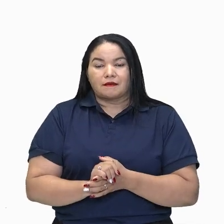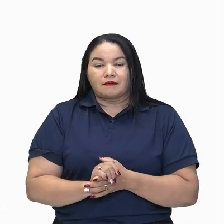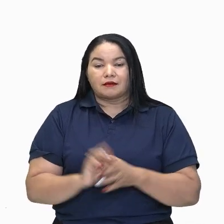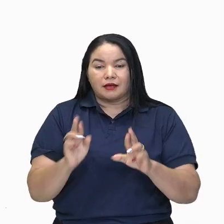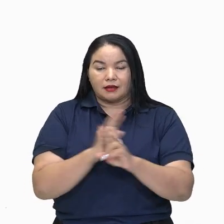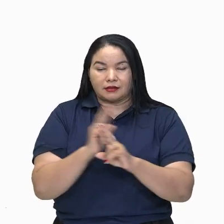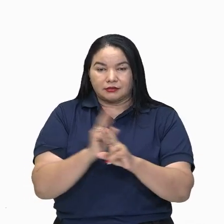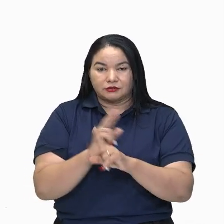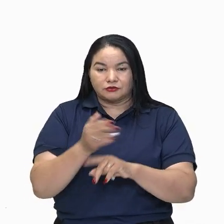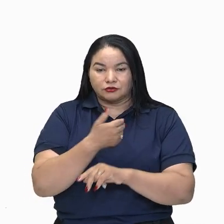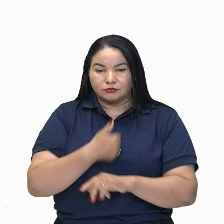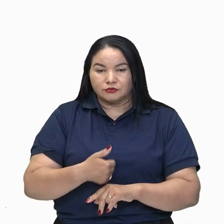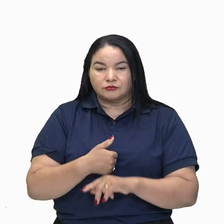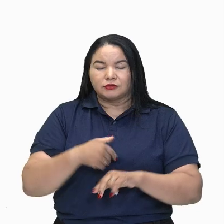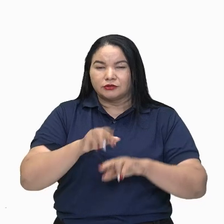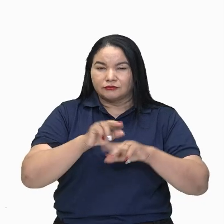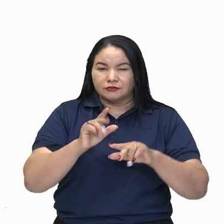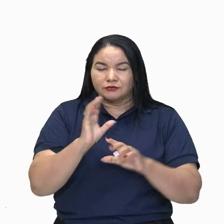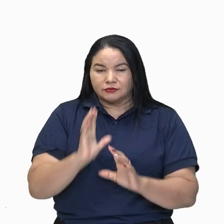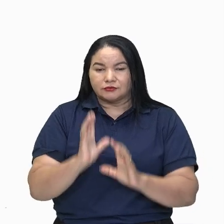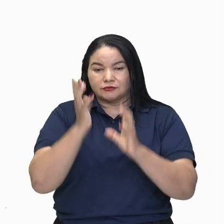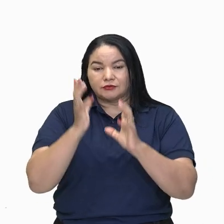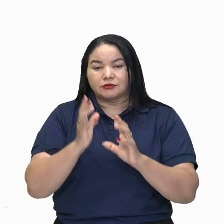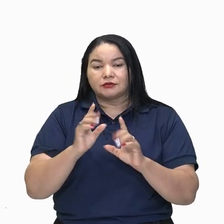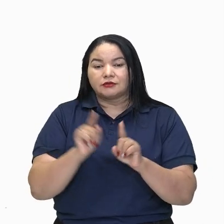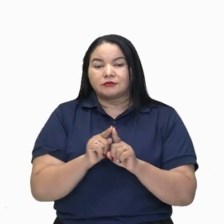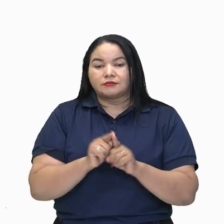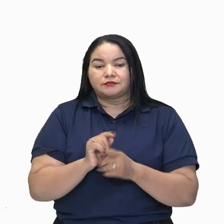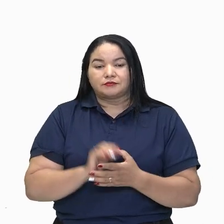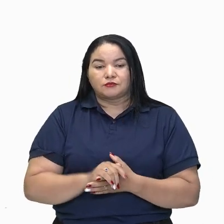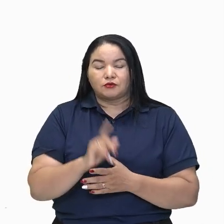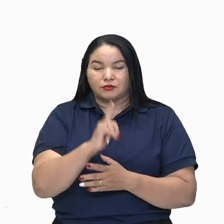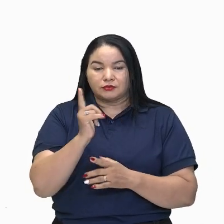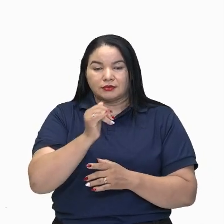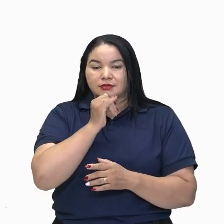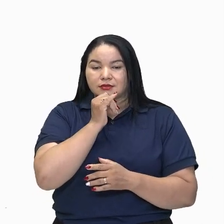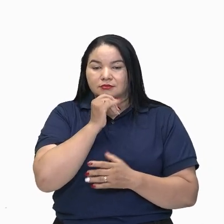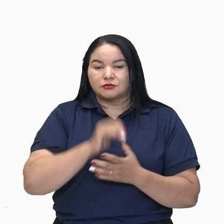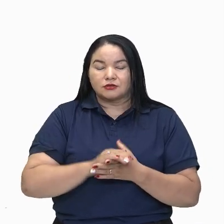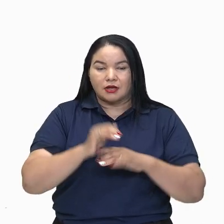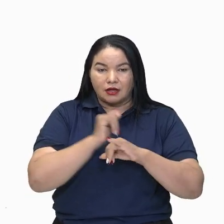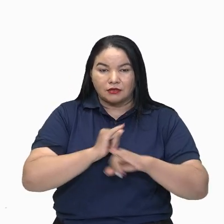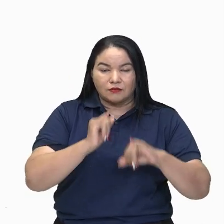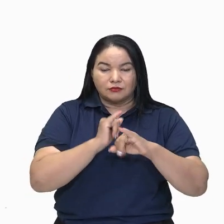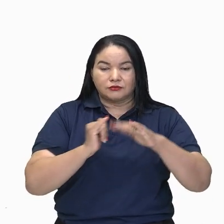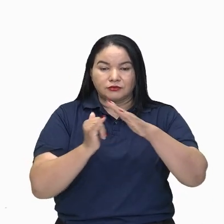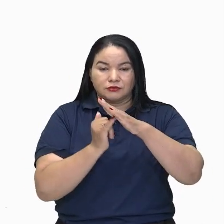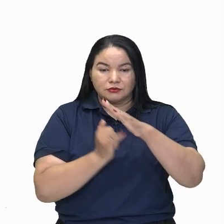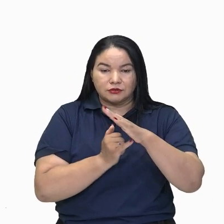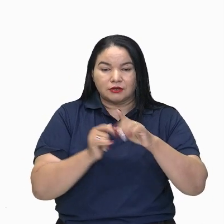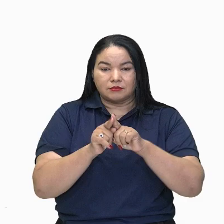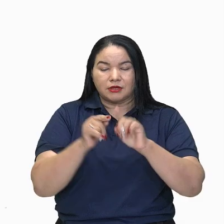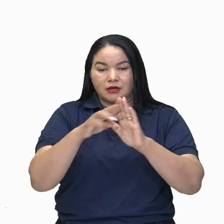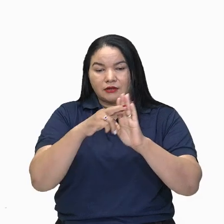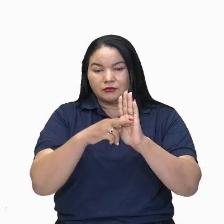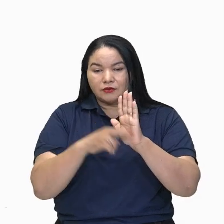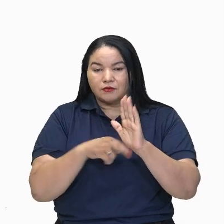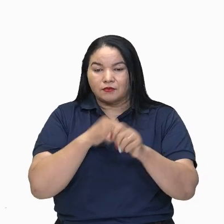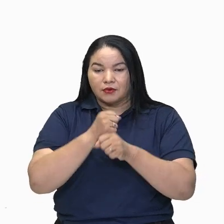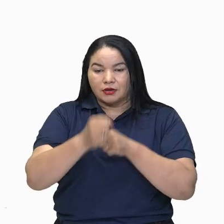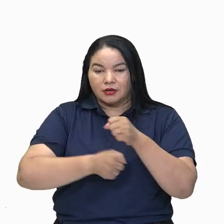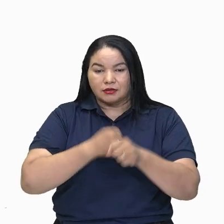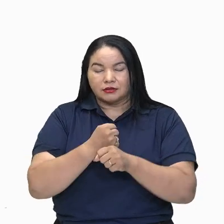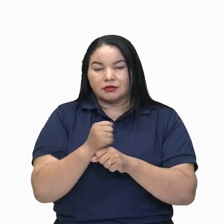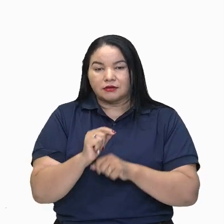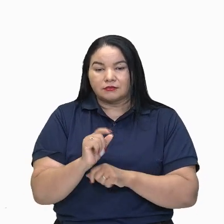entre outros. Temos aí como exemplo os anúncios institucionais, relatórios anuais, eventos de